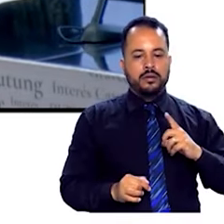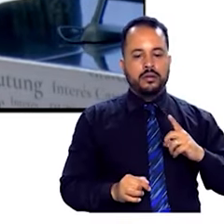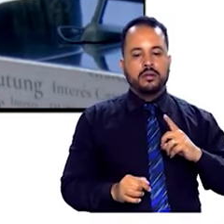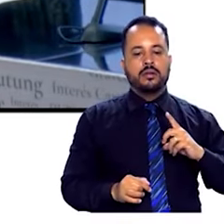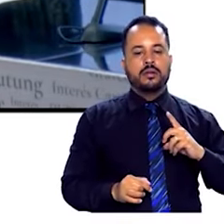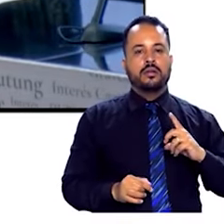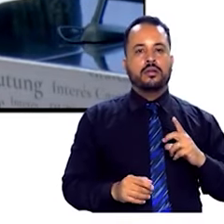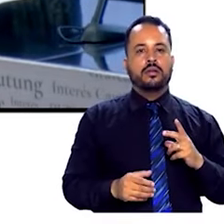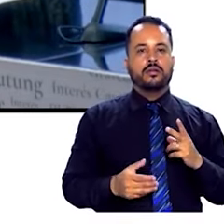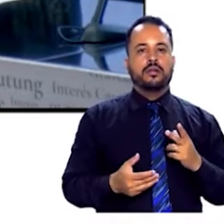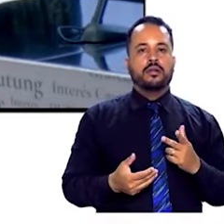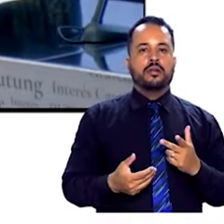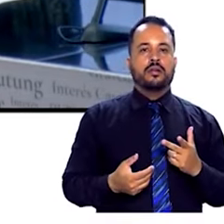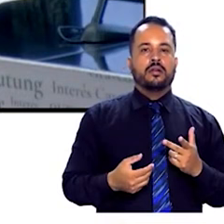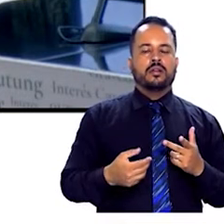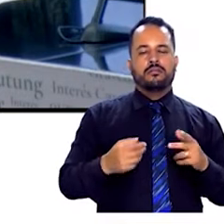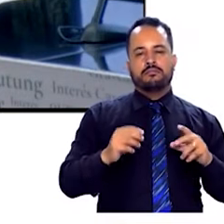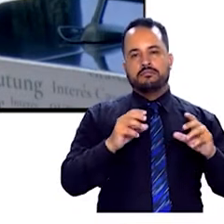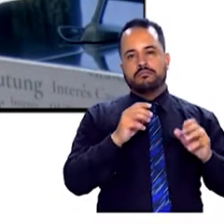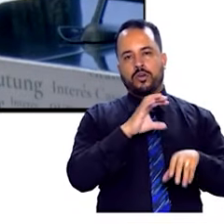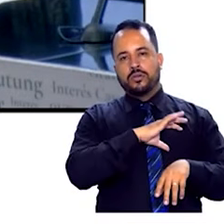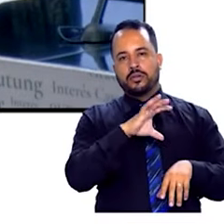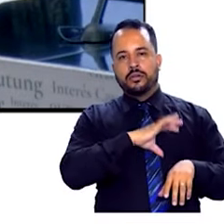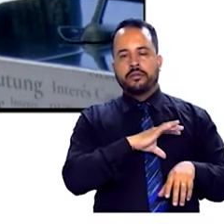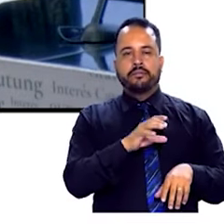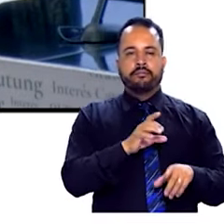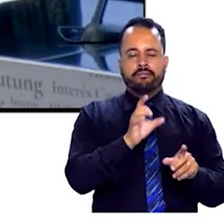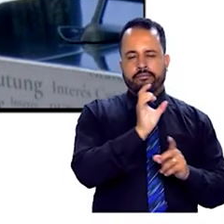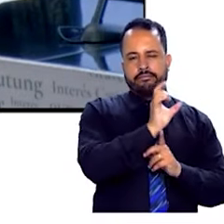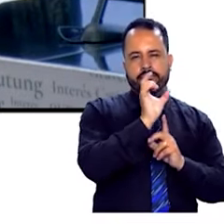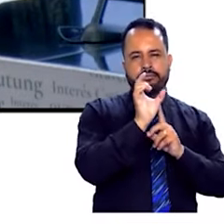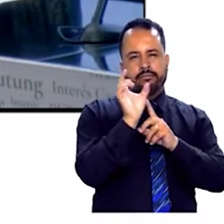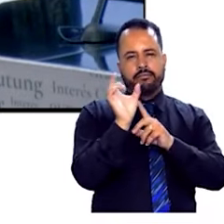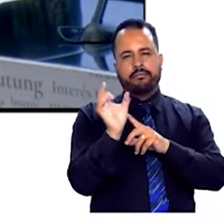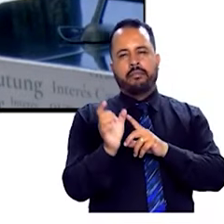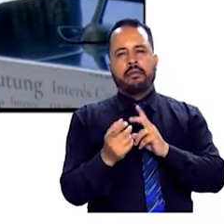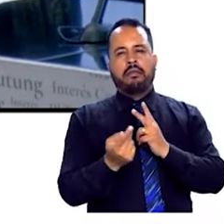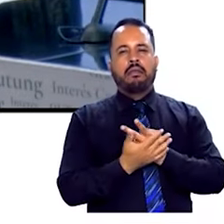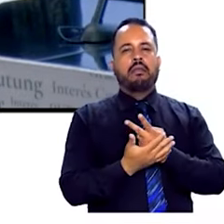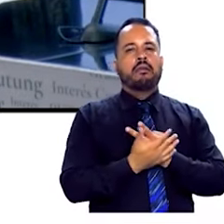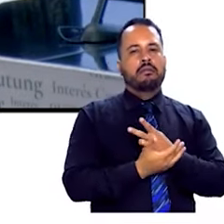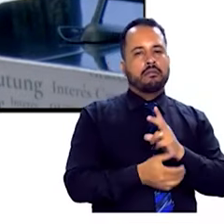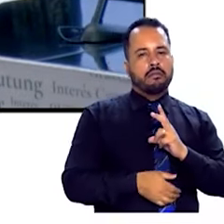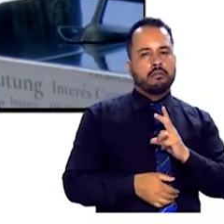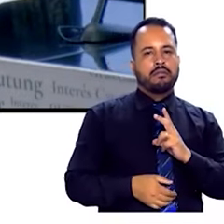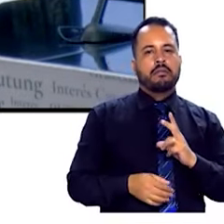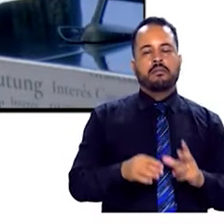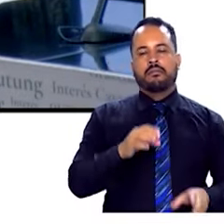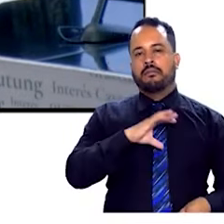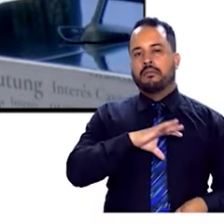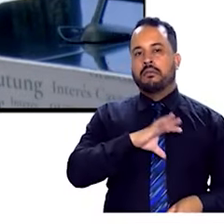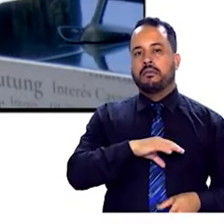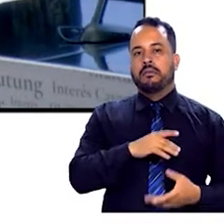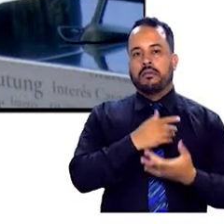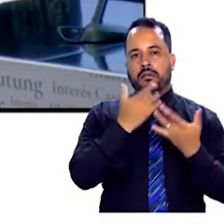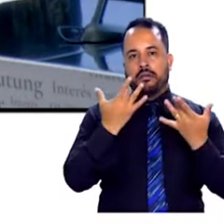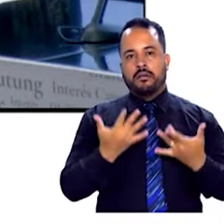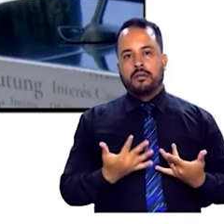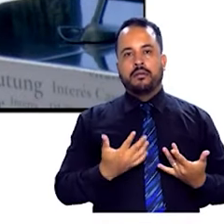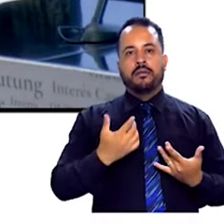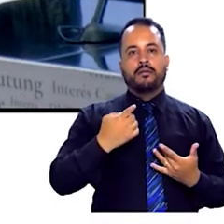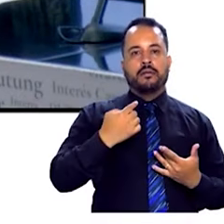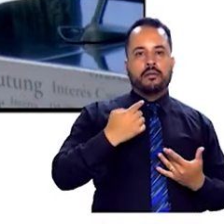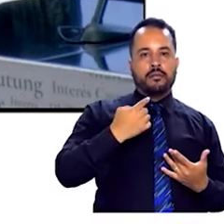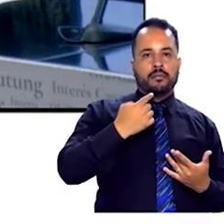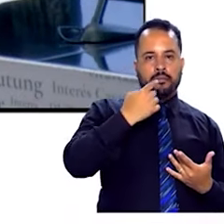compreender o que eu vou tentar de falar é sobre os dilemas da personalidade da corte suprema do